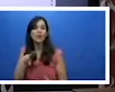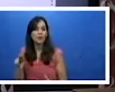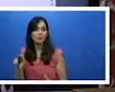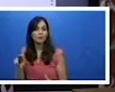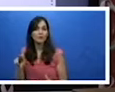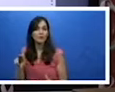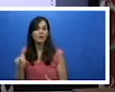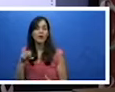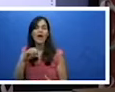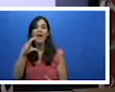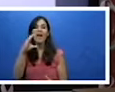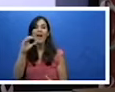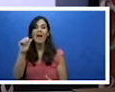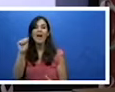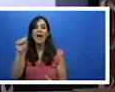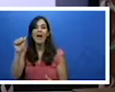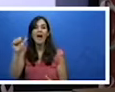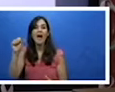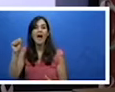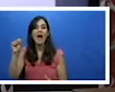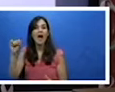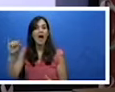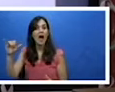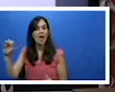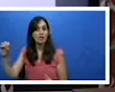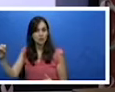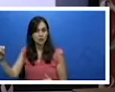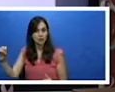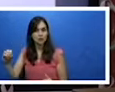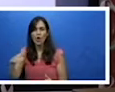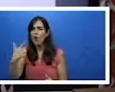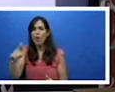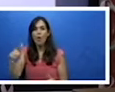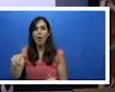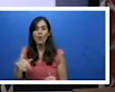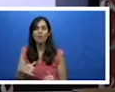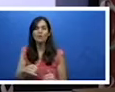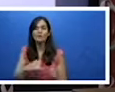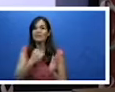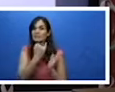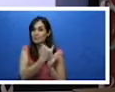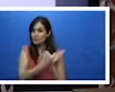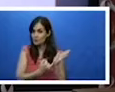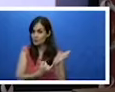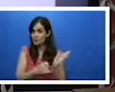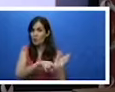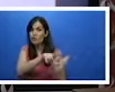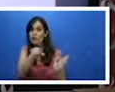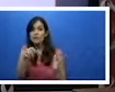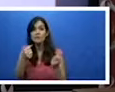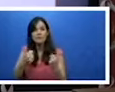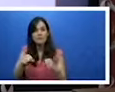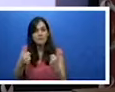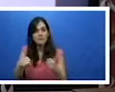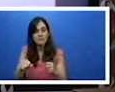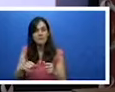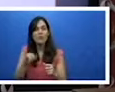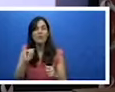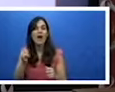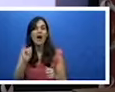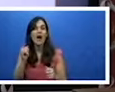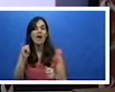o Cássio, tá? Outras instruções. Vocês deverão manter o narrador do